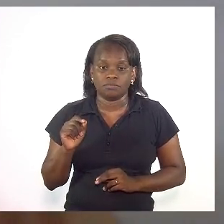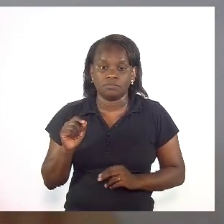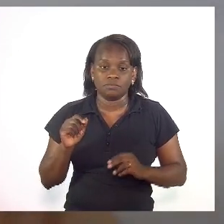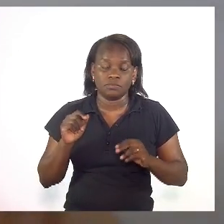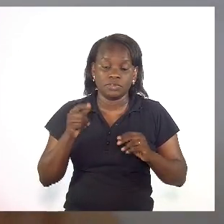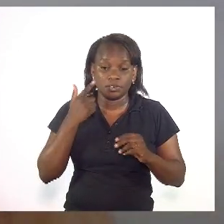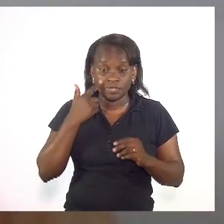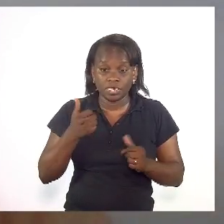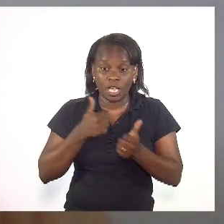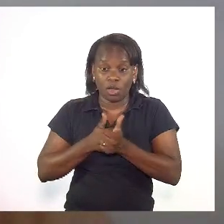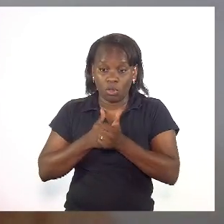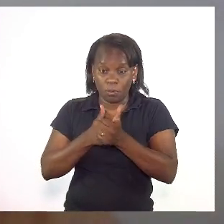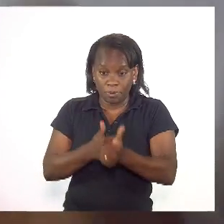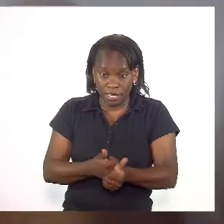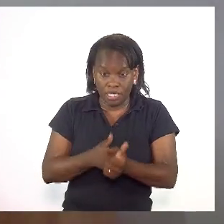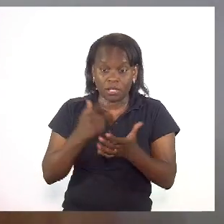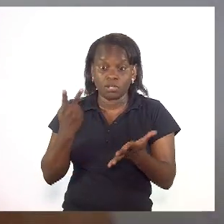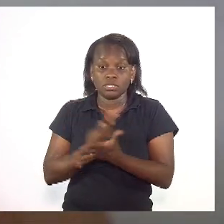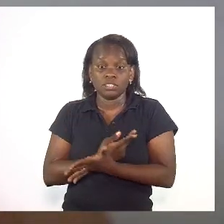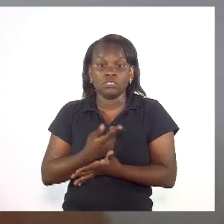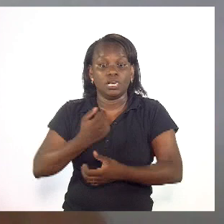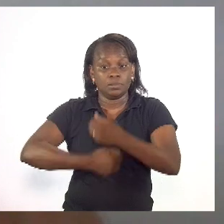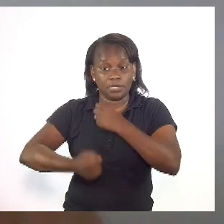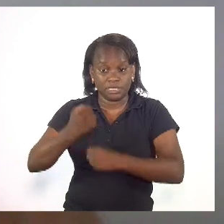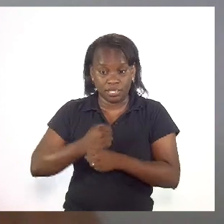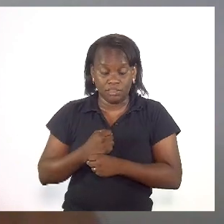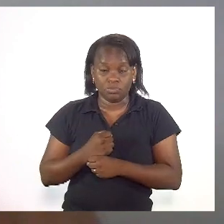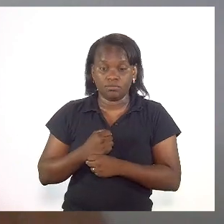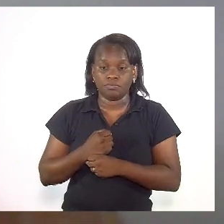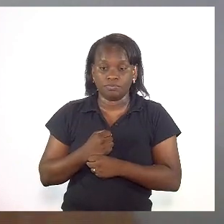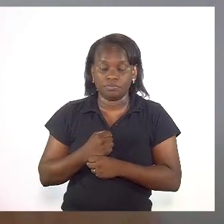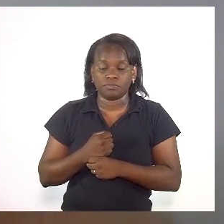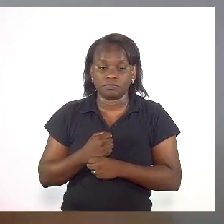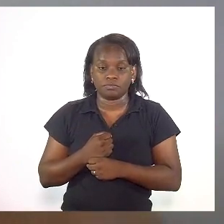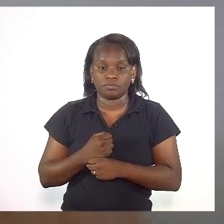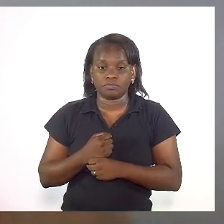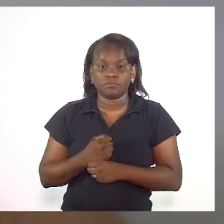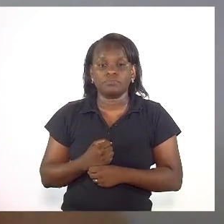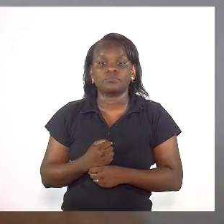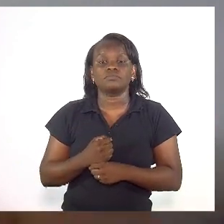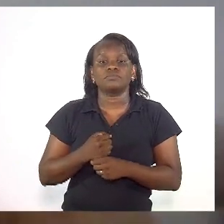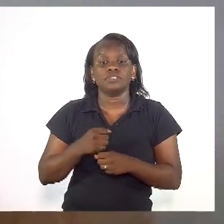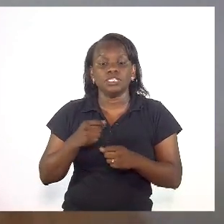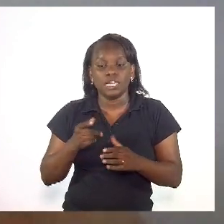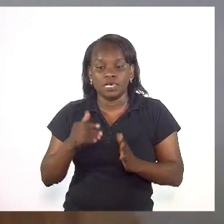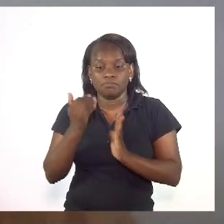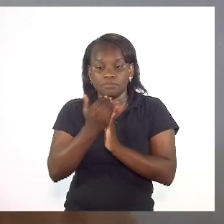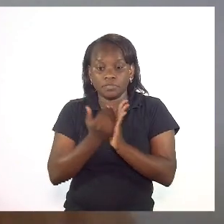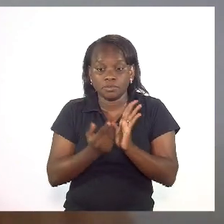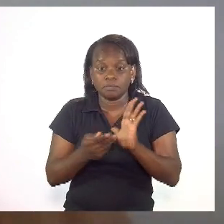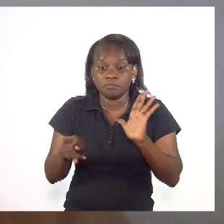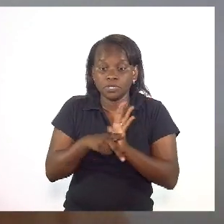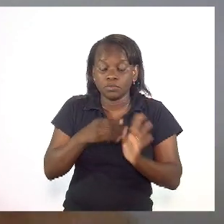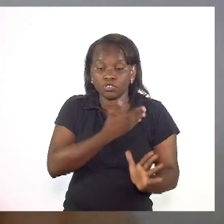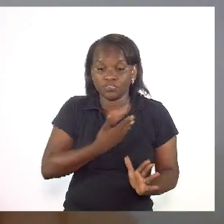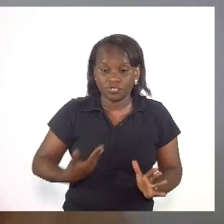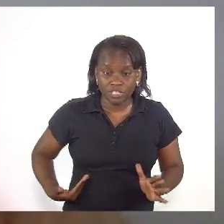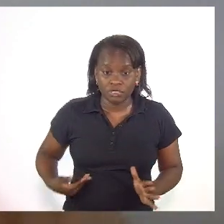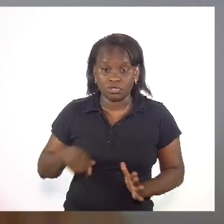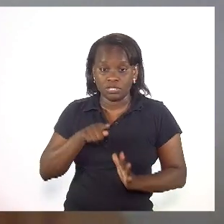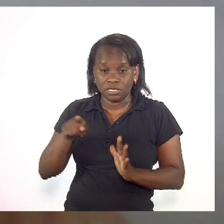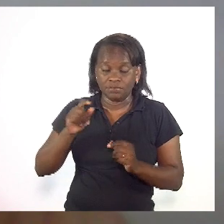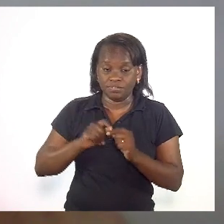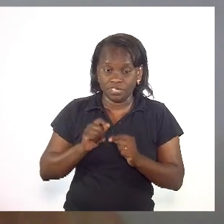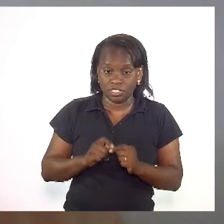pôde acompanhar o que aconteceu o ano passado como medidas de governo